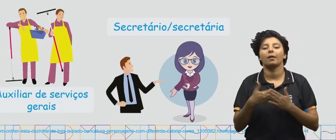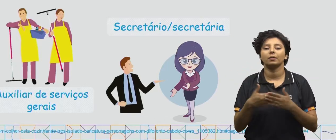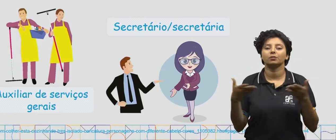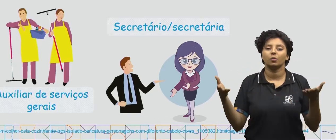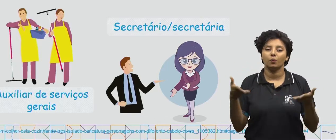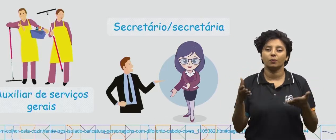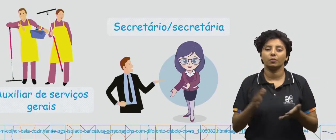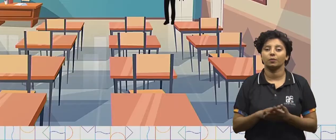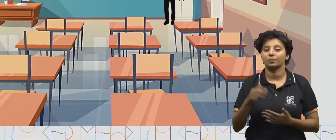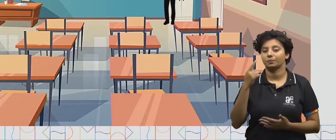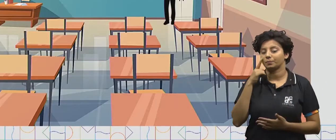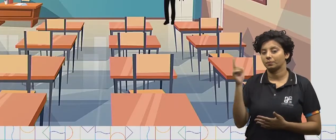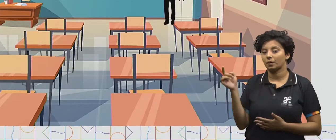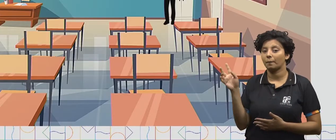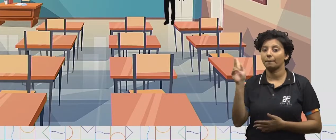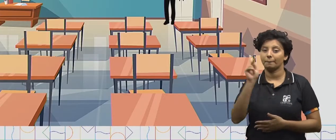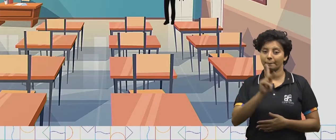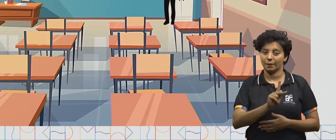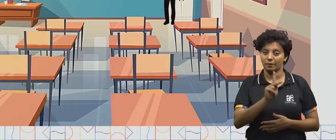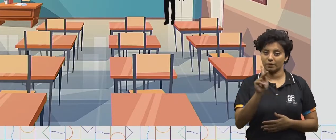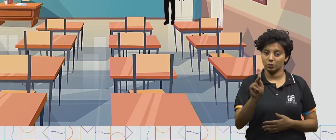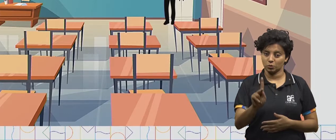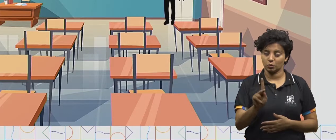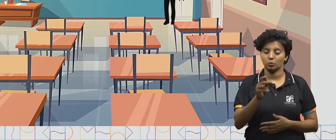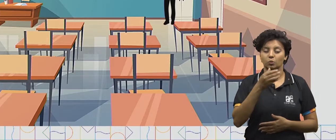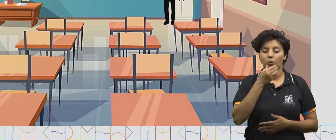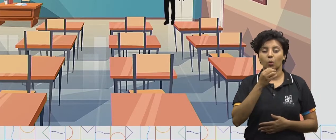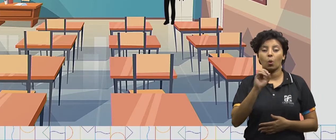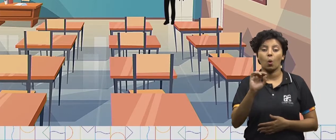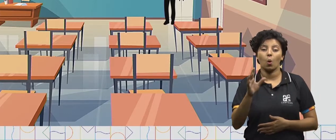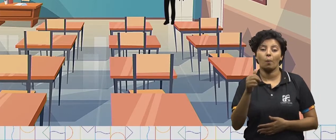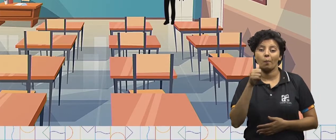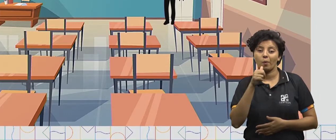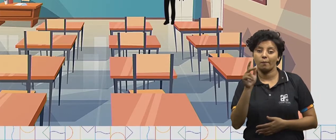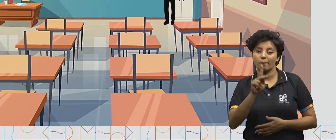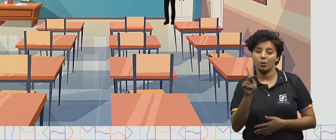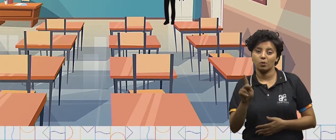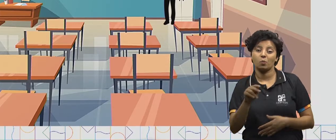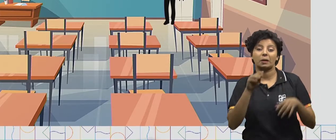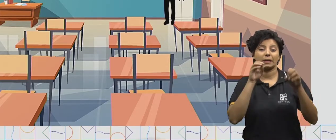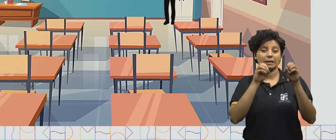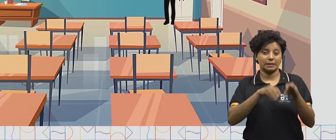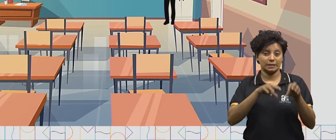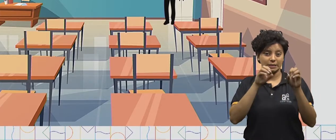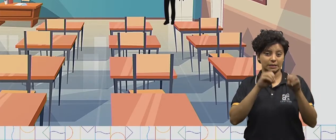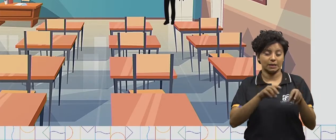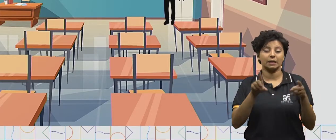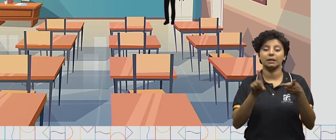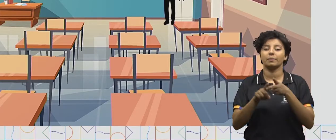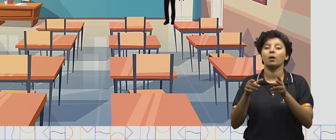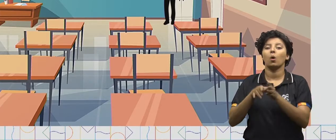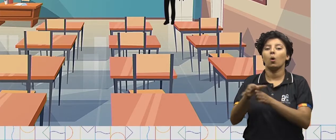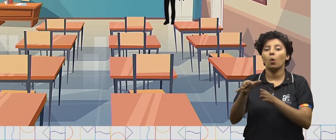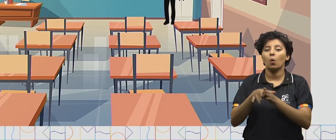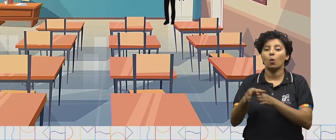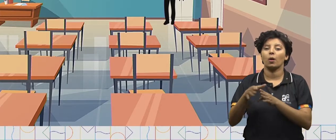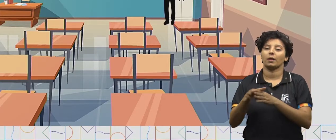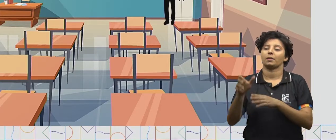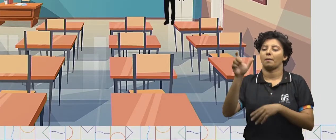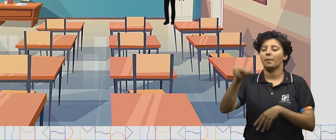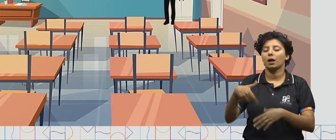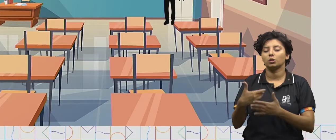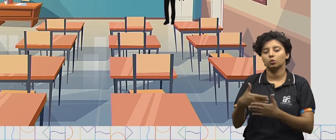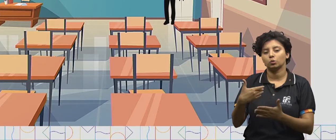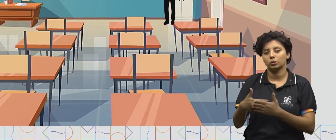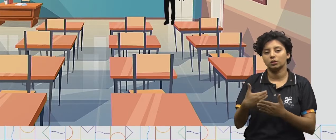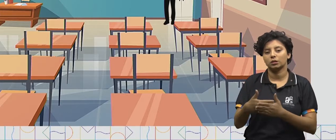aula. Vamos lá! O professor ou professora tem o papel de ensinar e orientar os